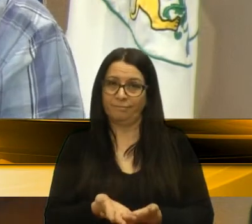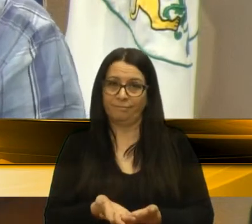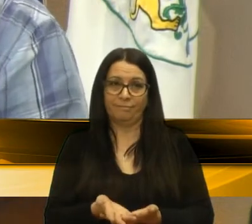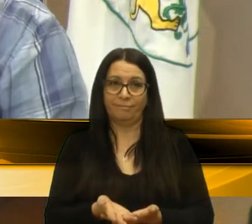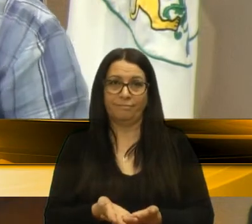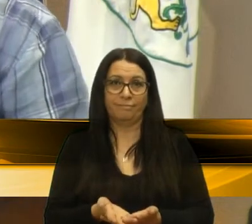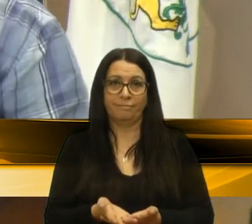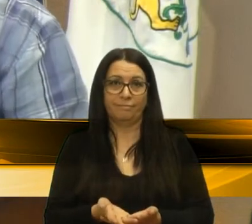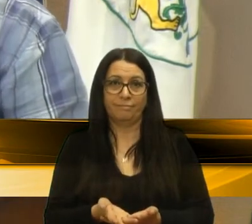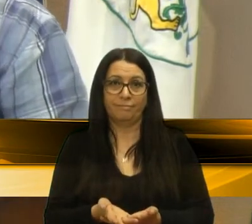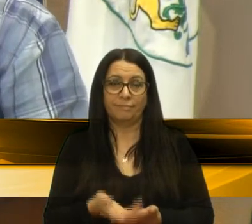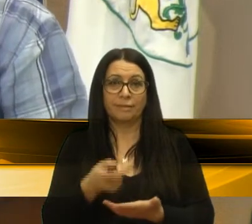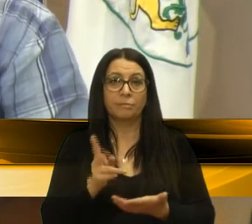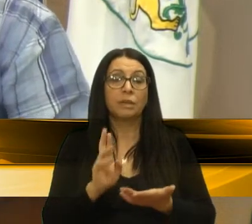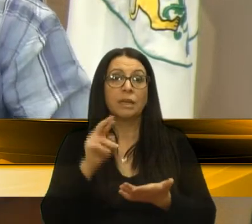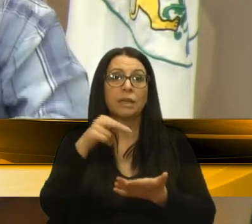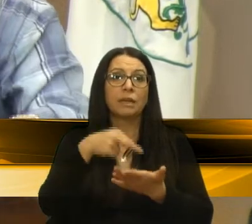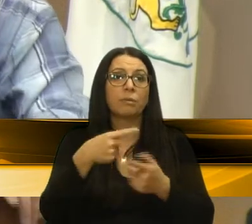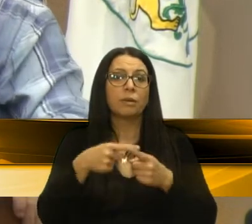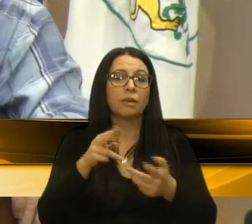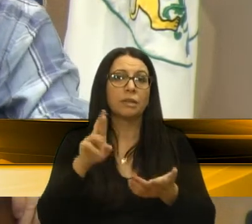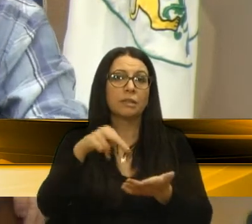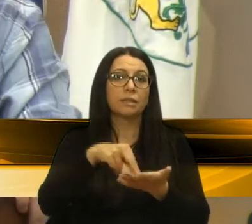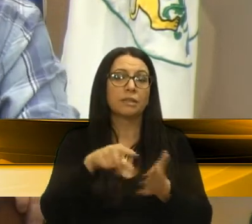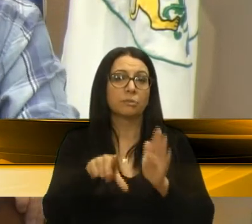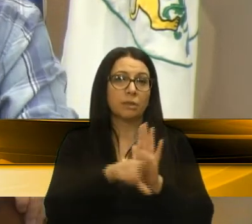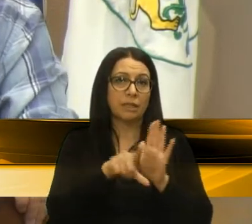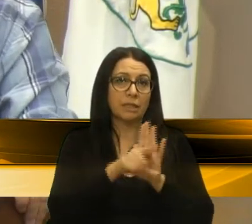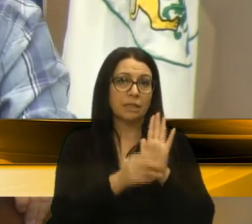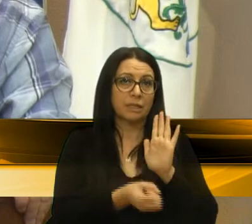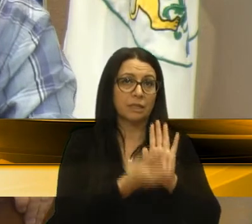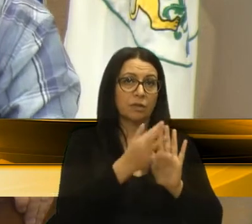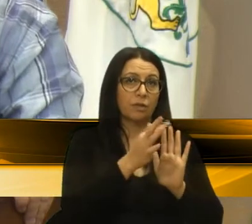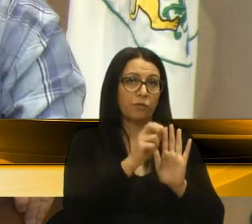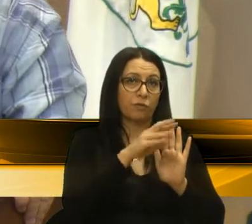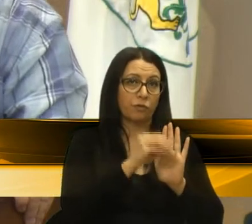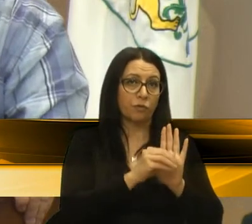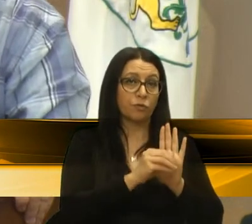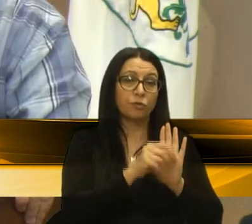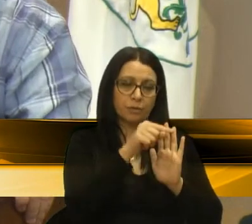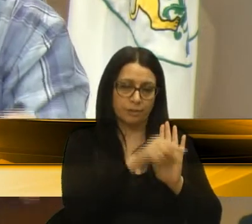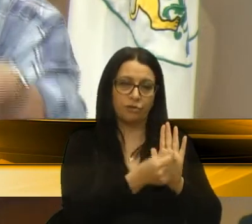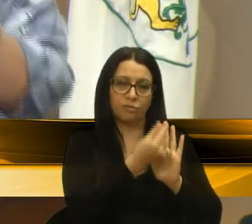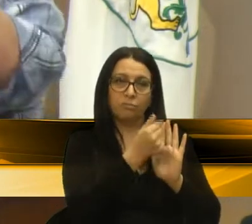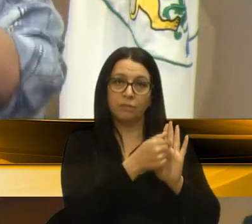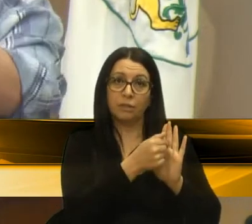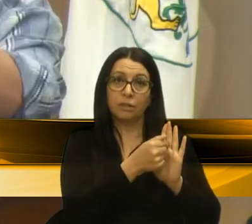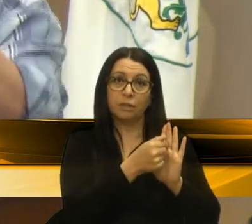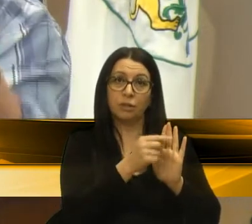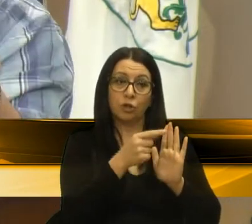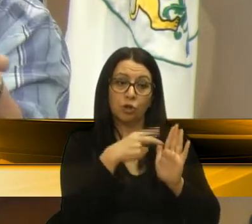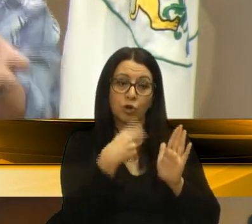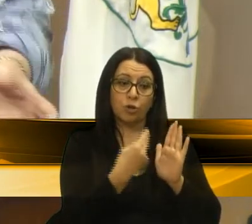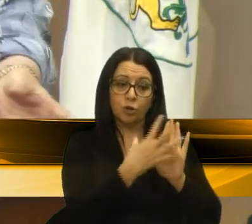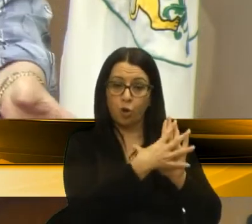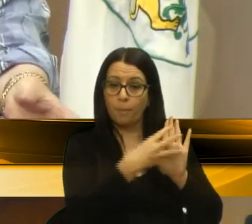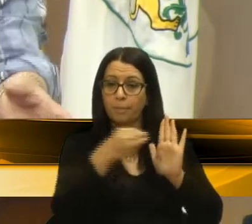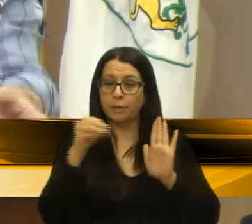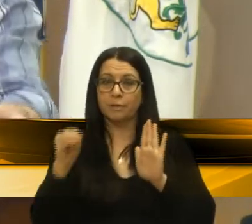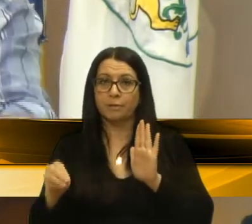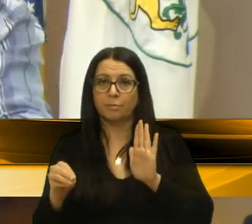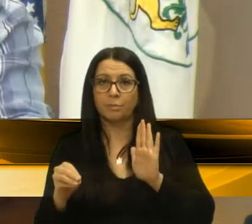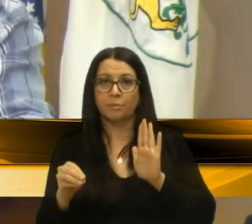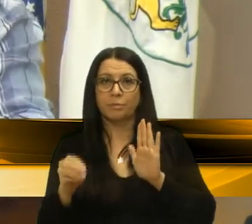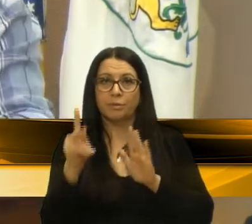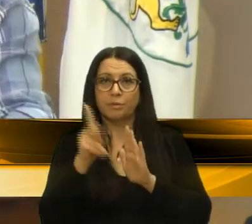porque na realidade o que tem uma lei que criou o fundo de infraestrutura ea gente copiou a lei introduziu